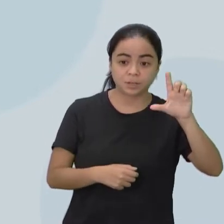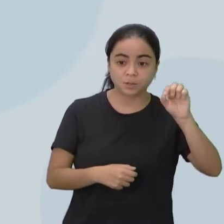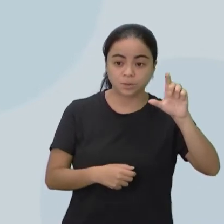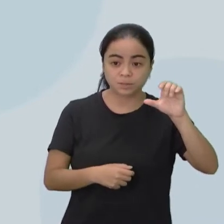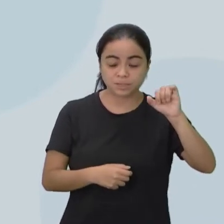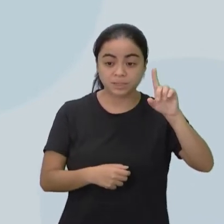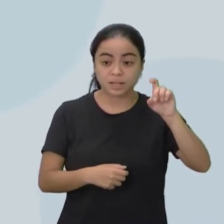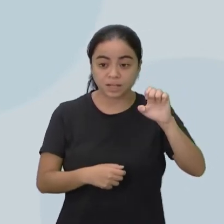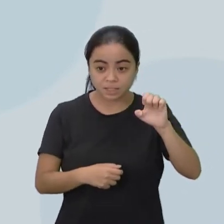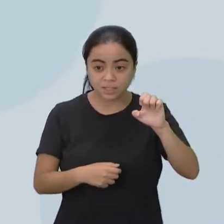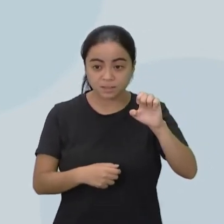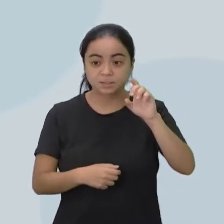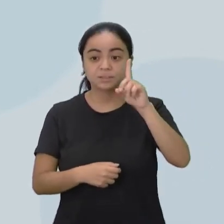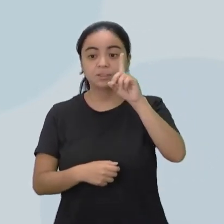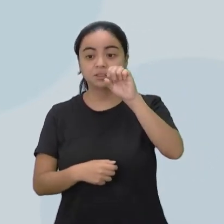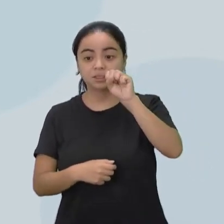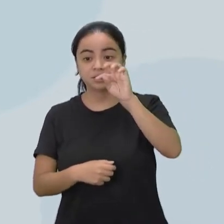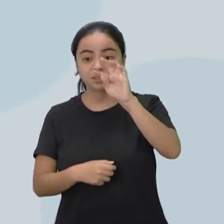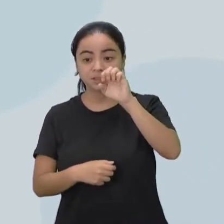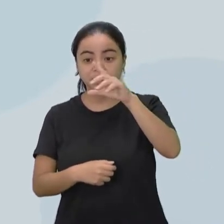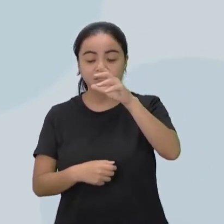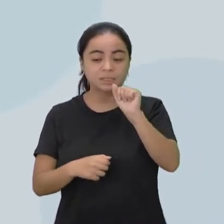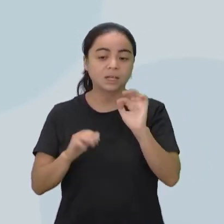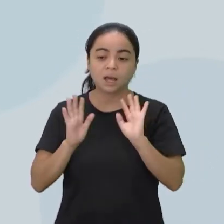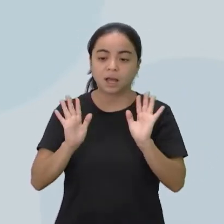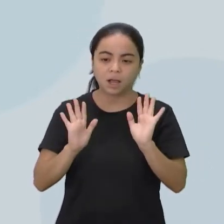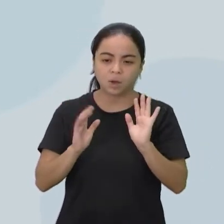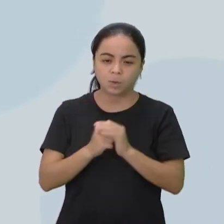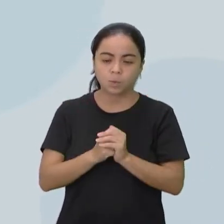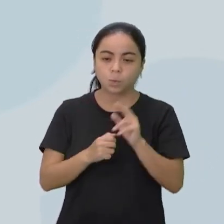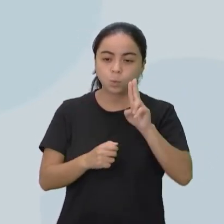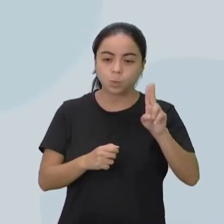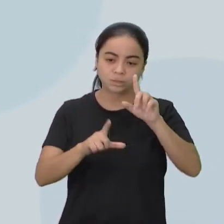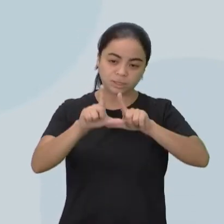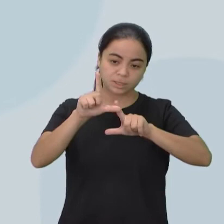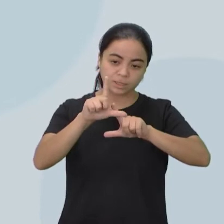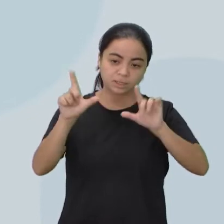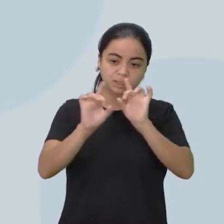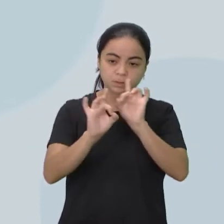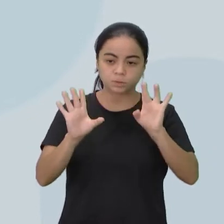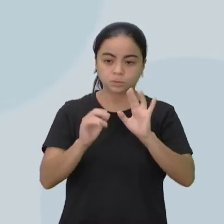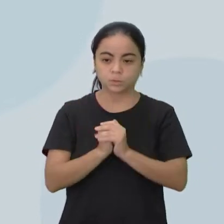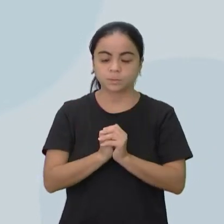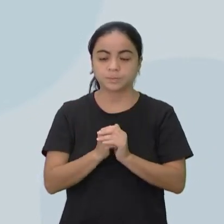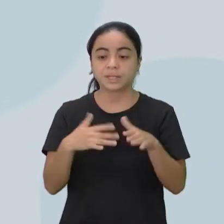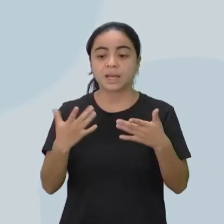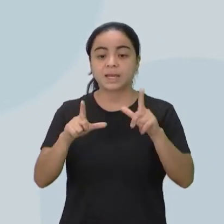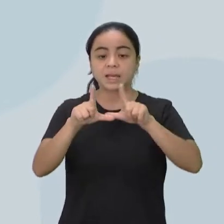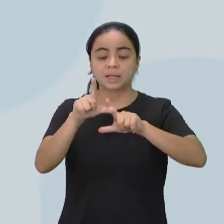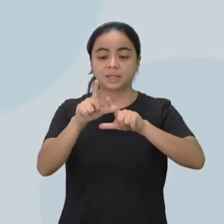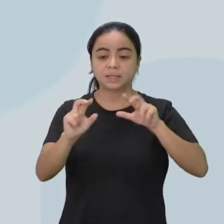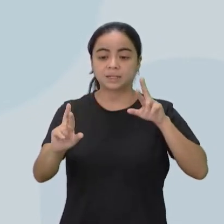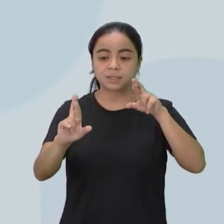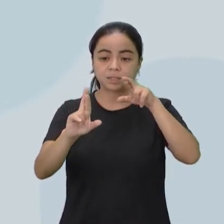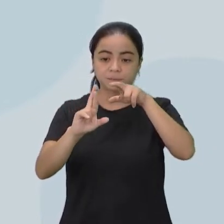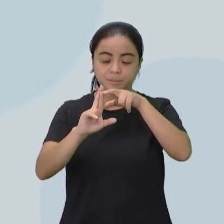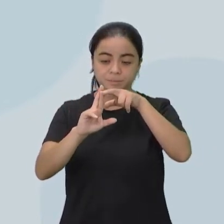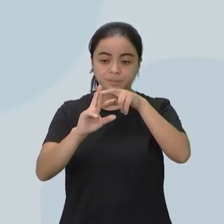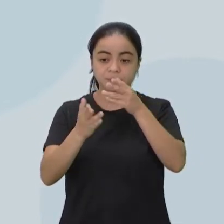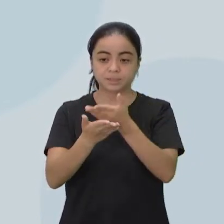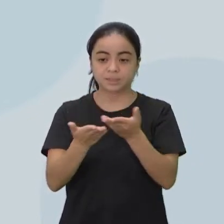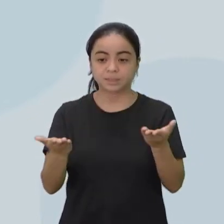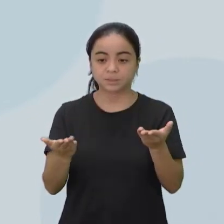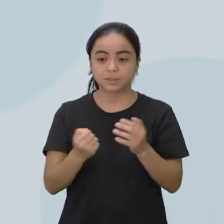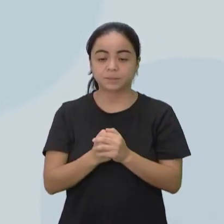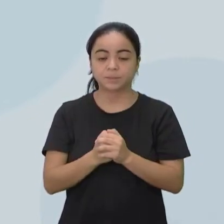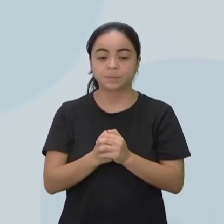Velocidade, distância, né? Intervalo de tempo. A gente usa letras, tá bom? E essas letras vão representar essas duas coisas,